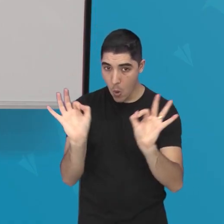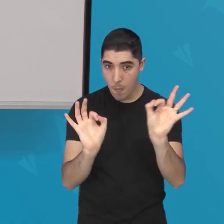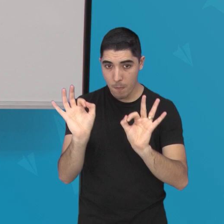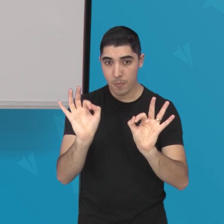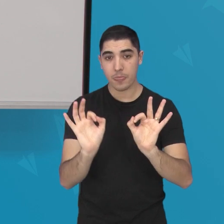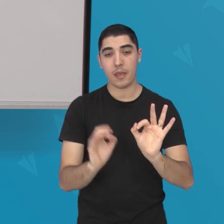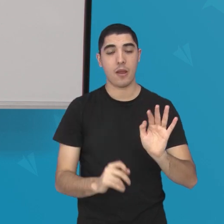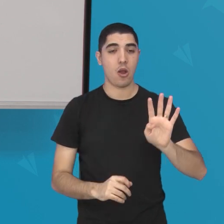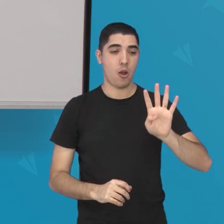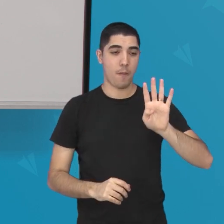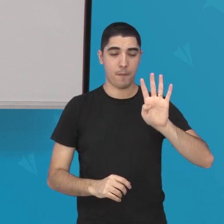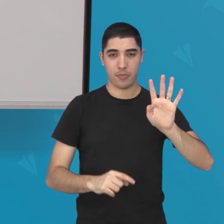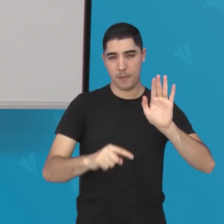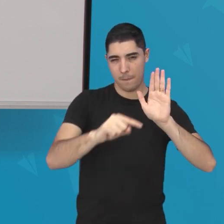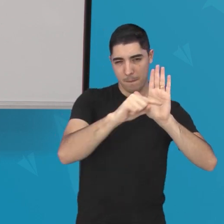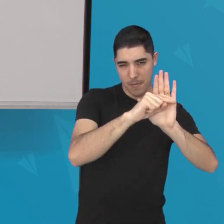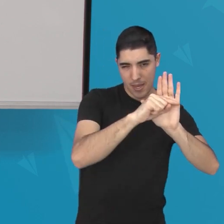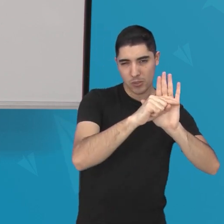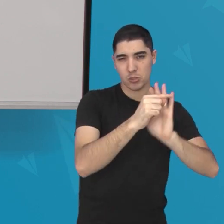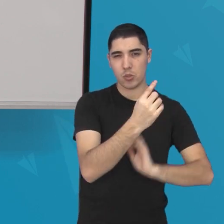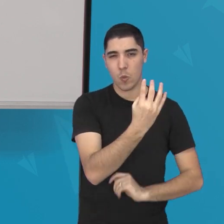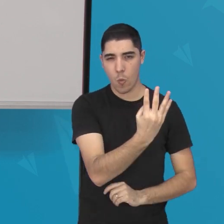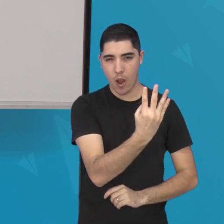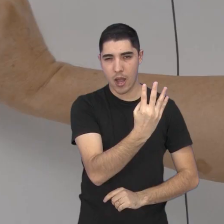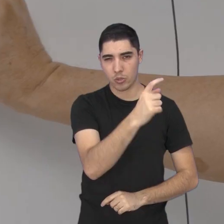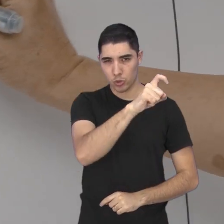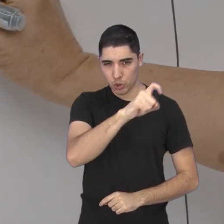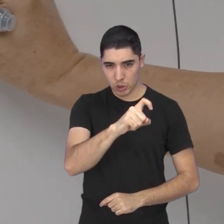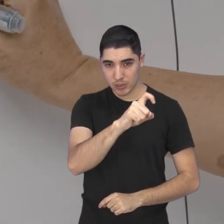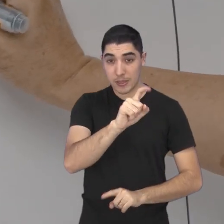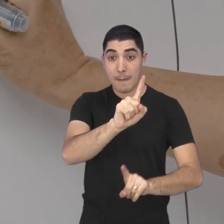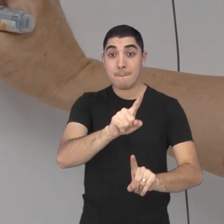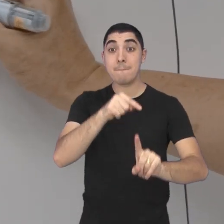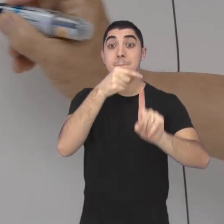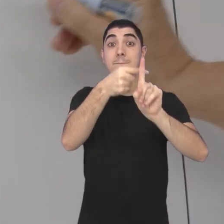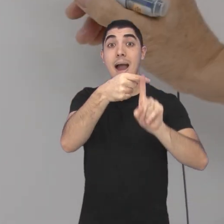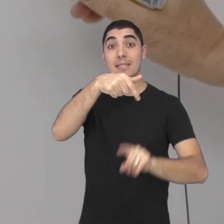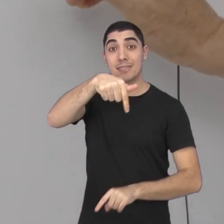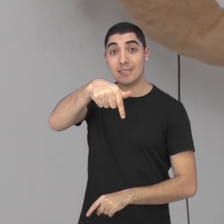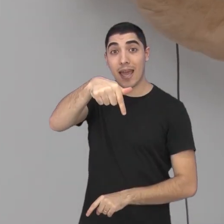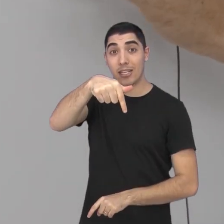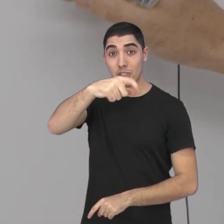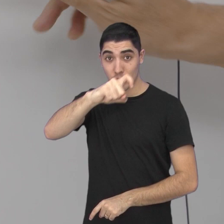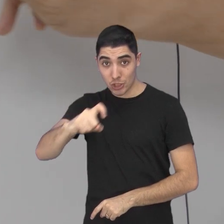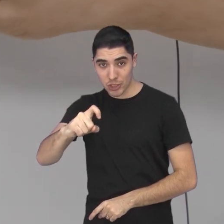menos 4x mais 7x dá 3x. 3x.